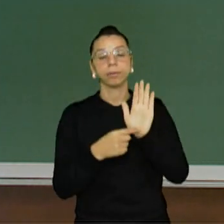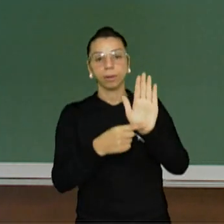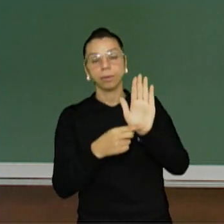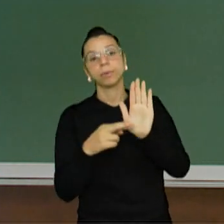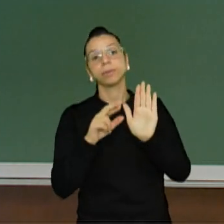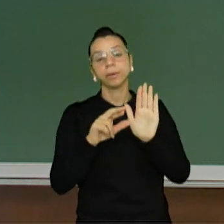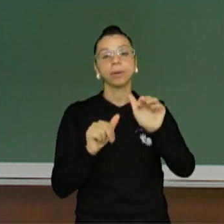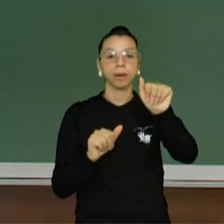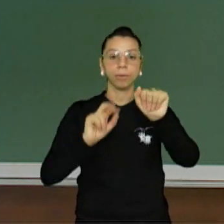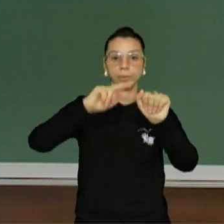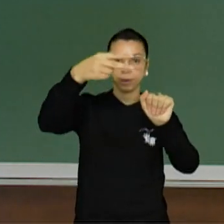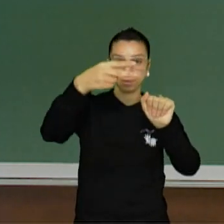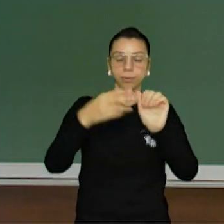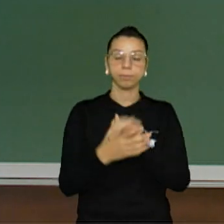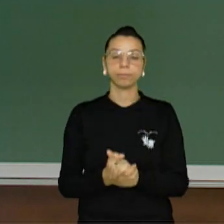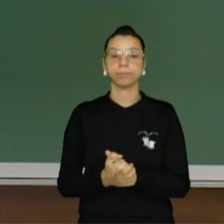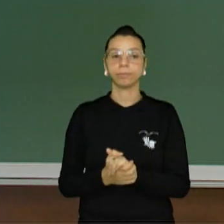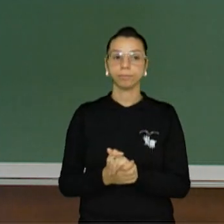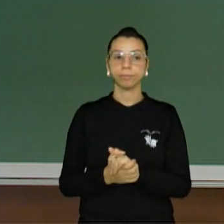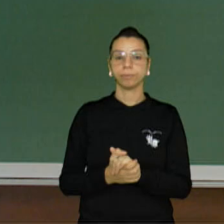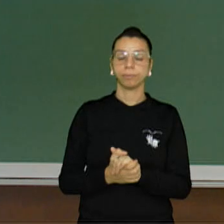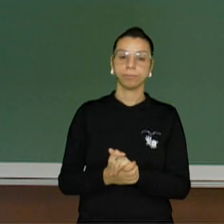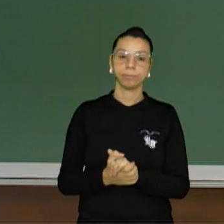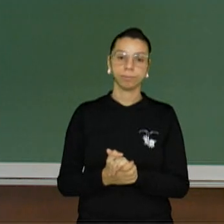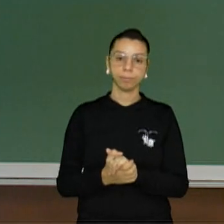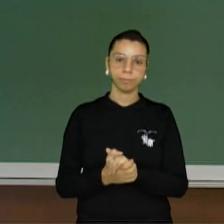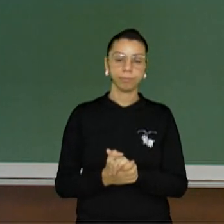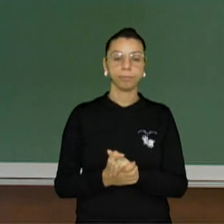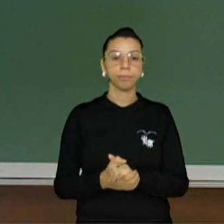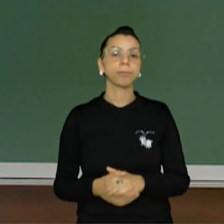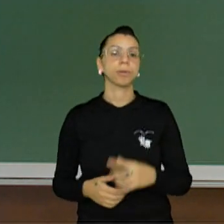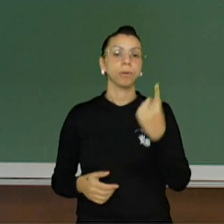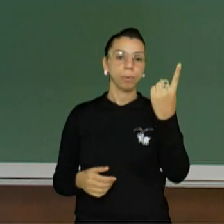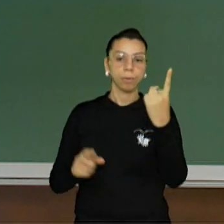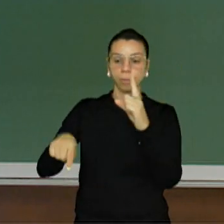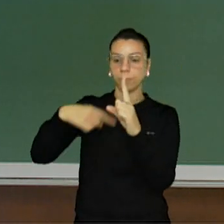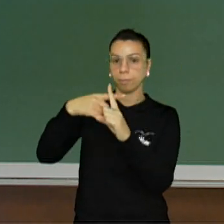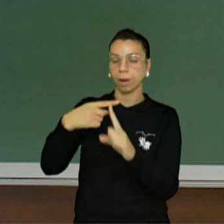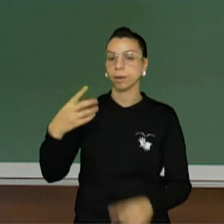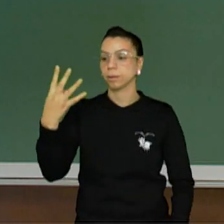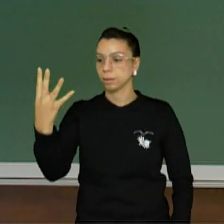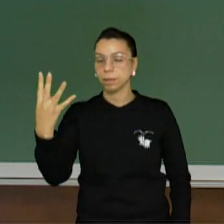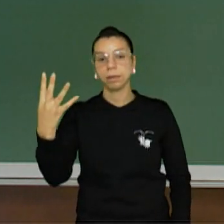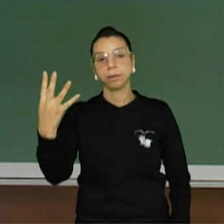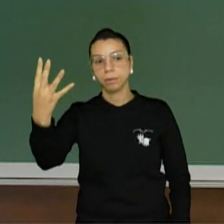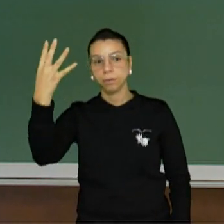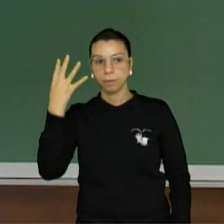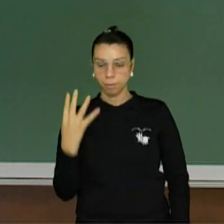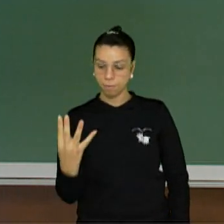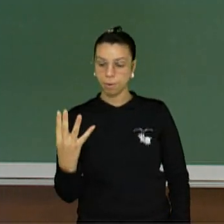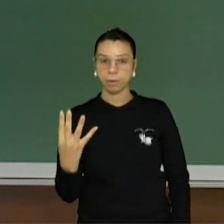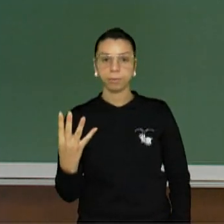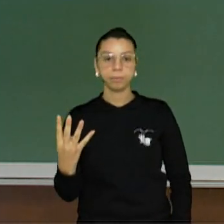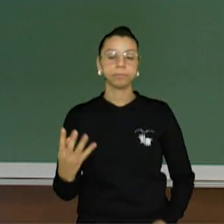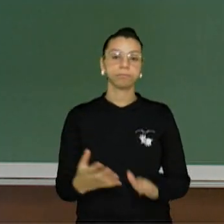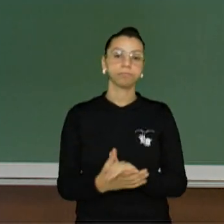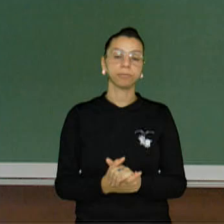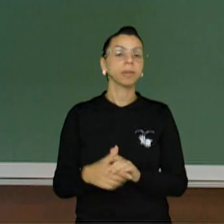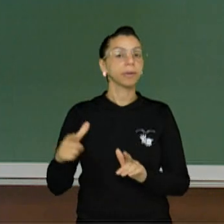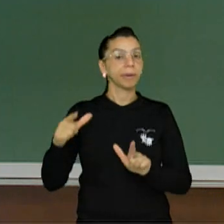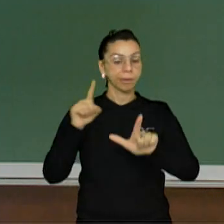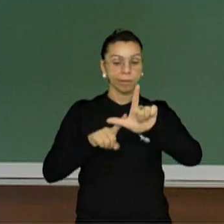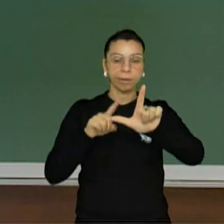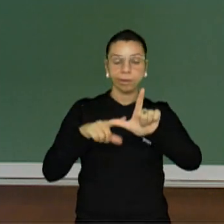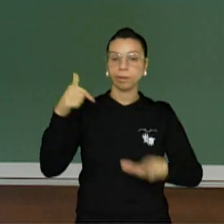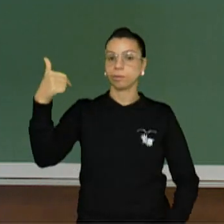A ao quadrado, e ela tem o termo 1 mais 3, que a professora adicionou aqui 4, o termo independente. Então,